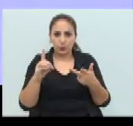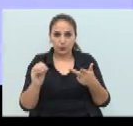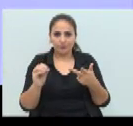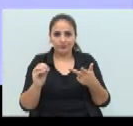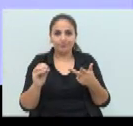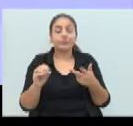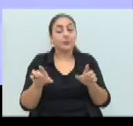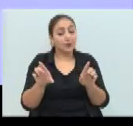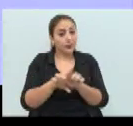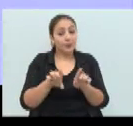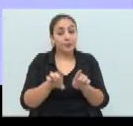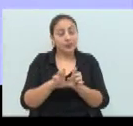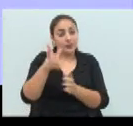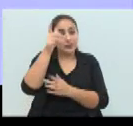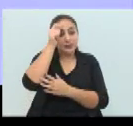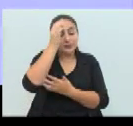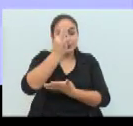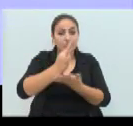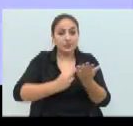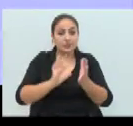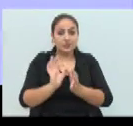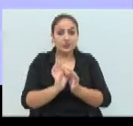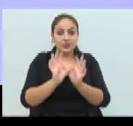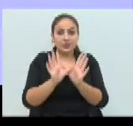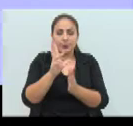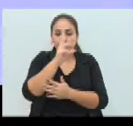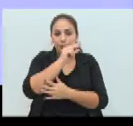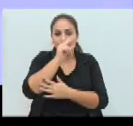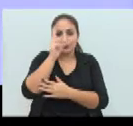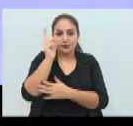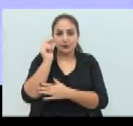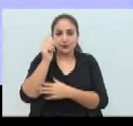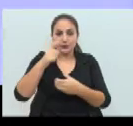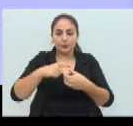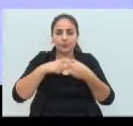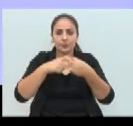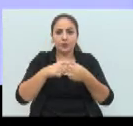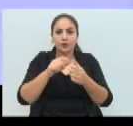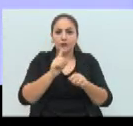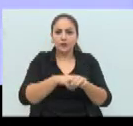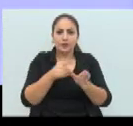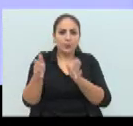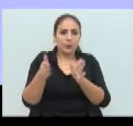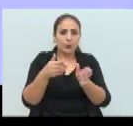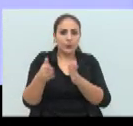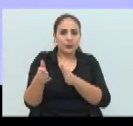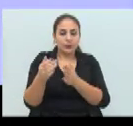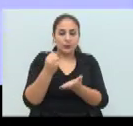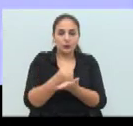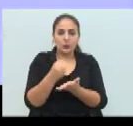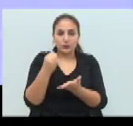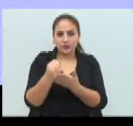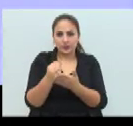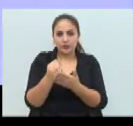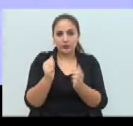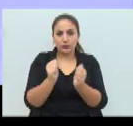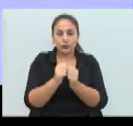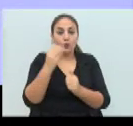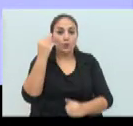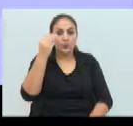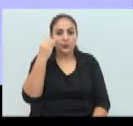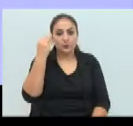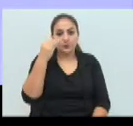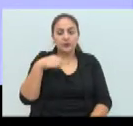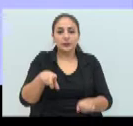Rosa. Também foi apreciado o texto que autoriza o município a renovar de forma temporária os contratos